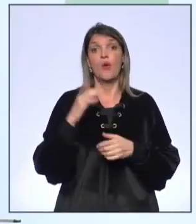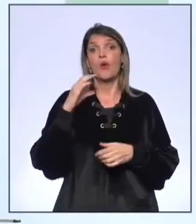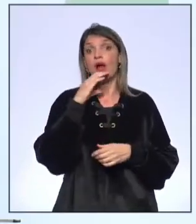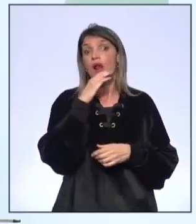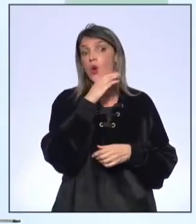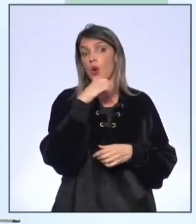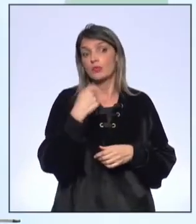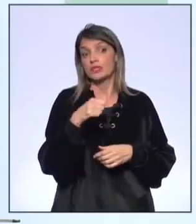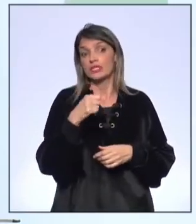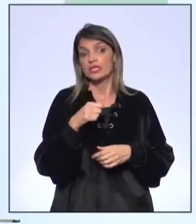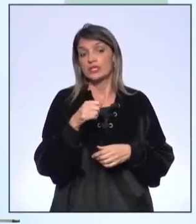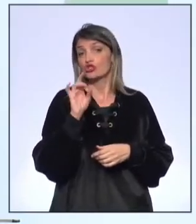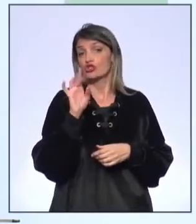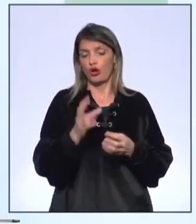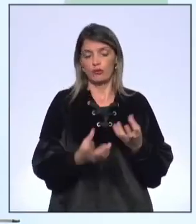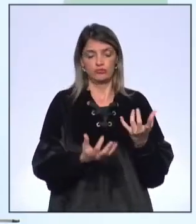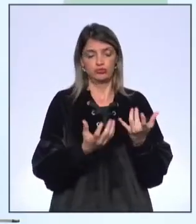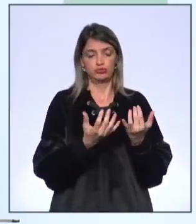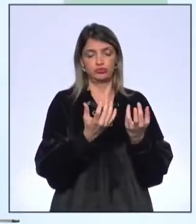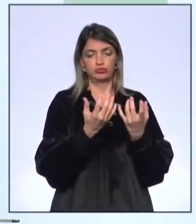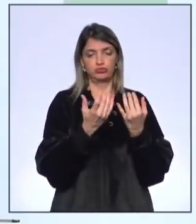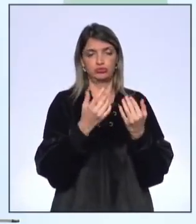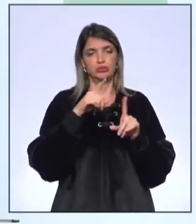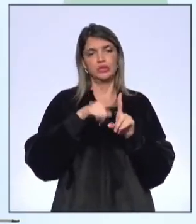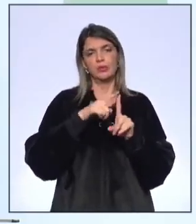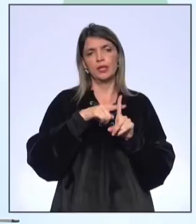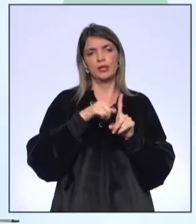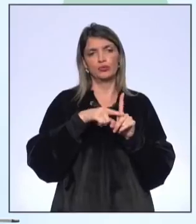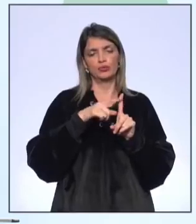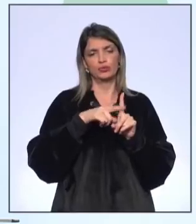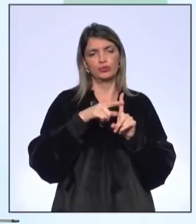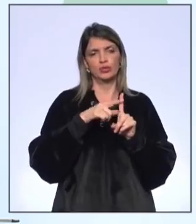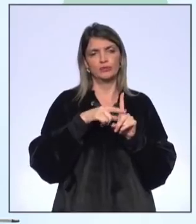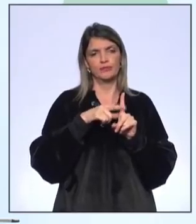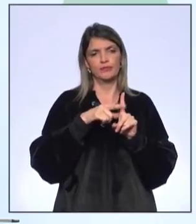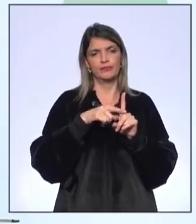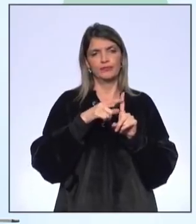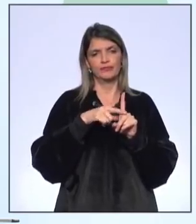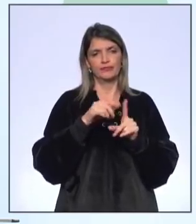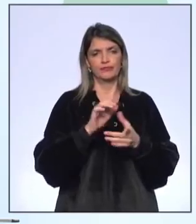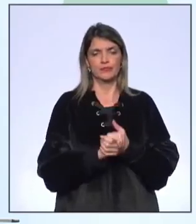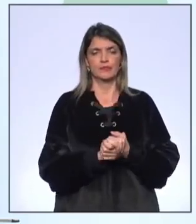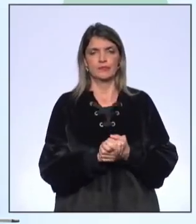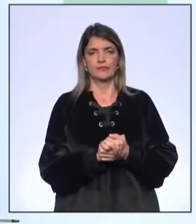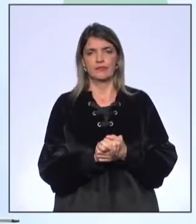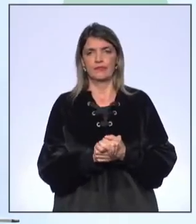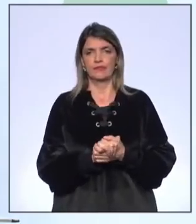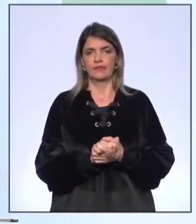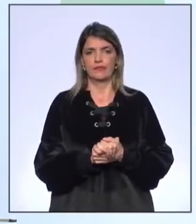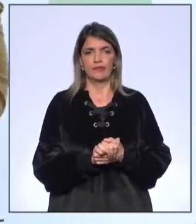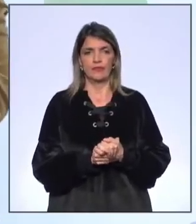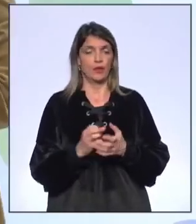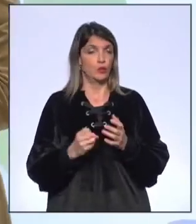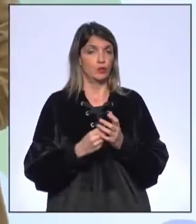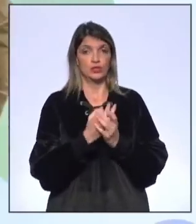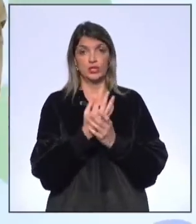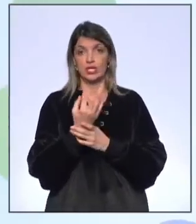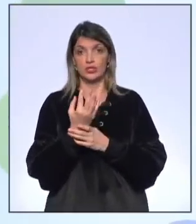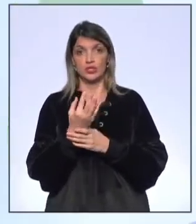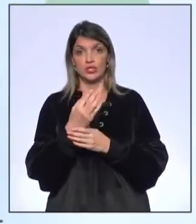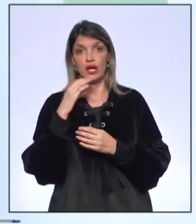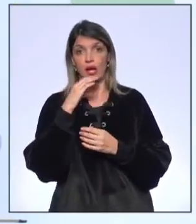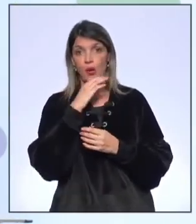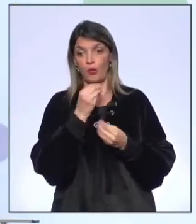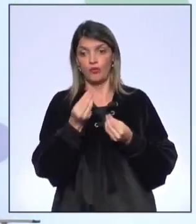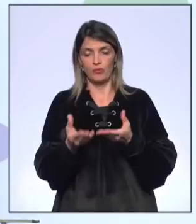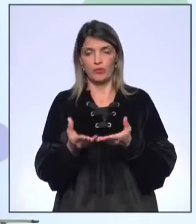fornecer? Se variou só a temperatura, né? Só calcula pelo que macete, eu acho a quantidade de calor que eu forneço ou que eu retiro do sistema também, tá?